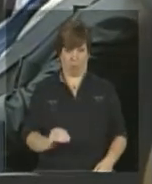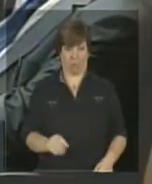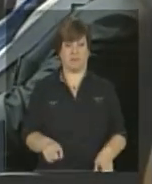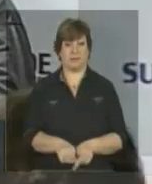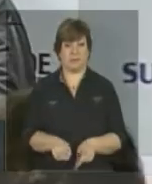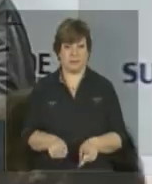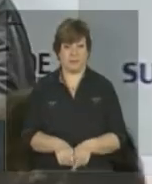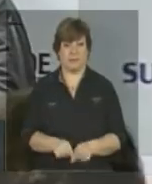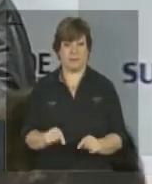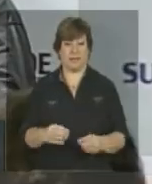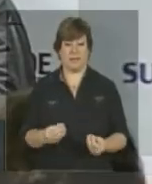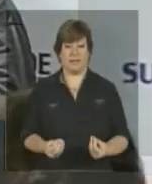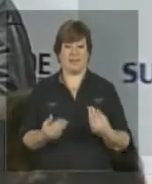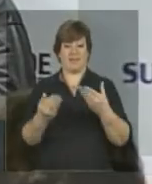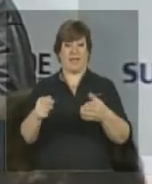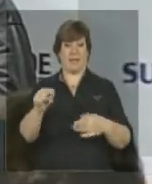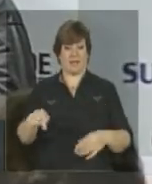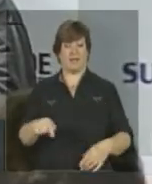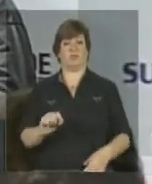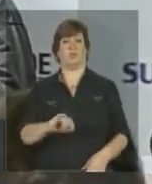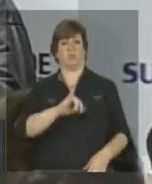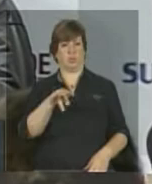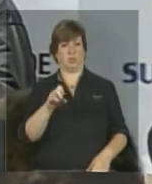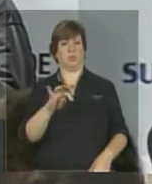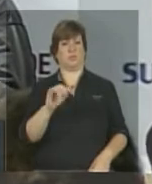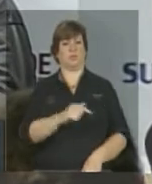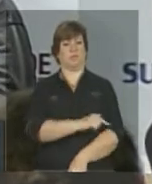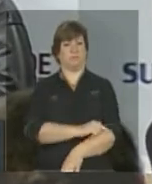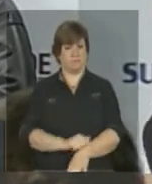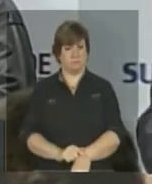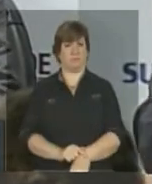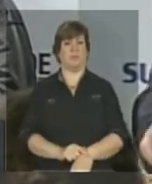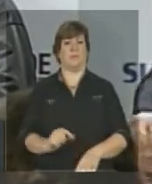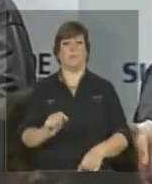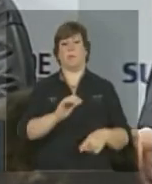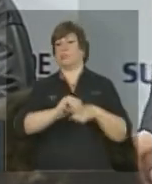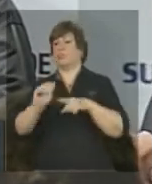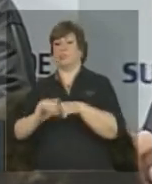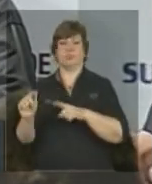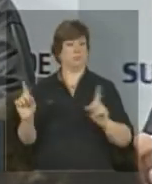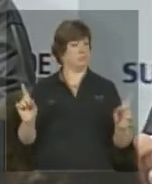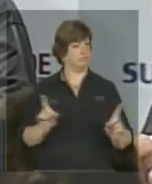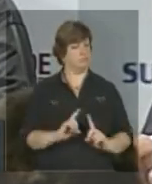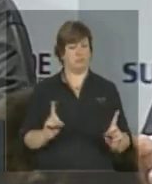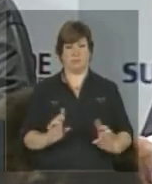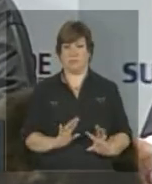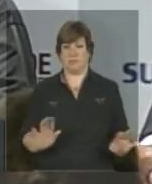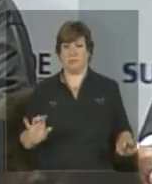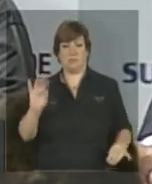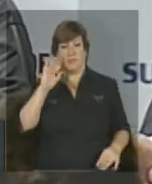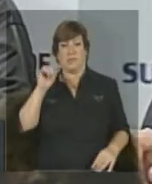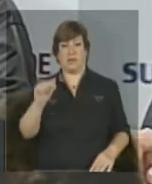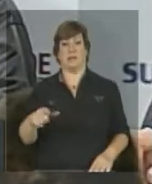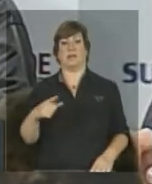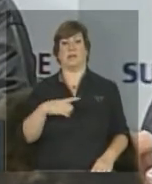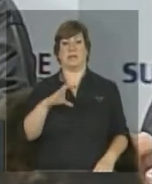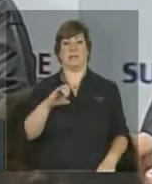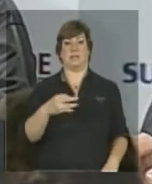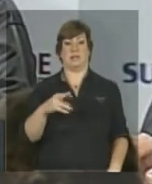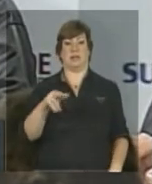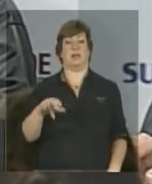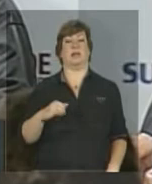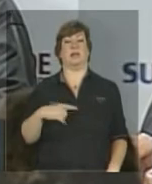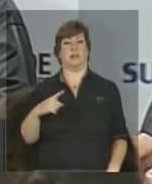que a alocação dos órgãos é muito justa, independe do médico que está cuidando de um paciente e é regulado pelas centrais